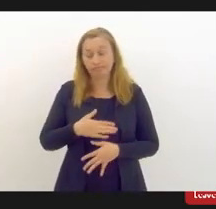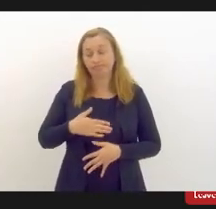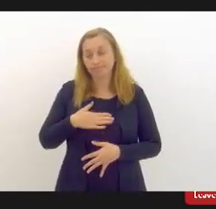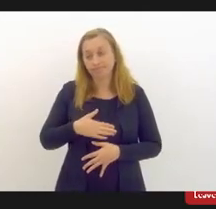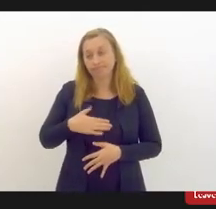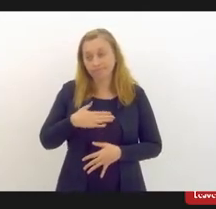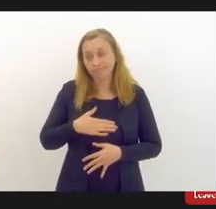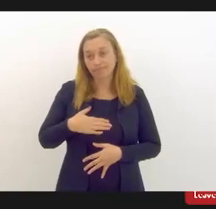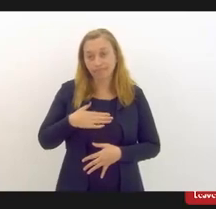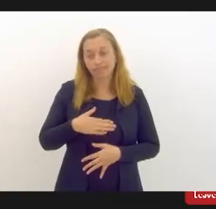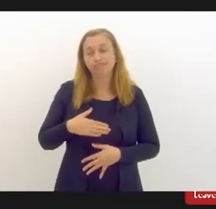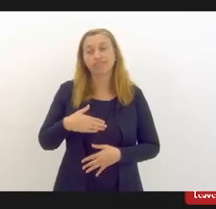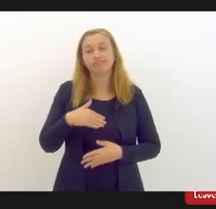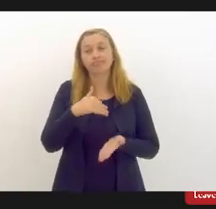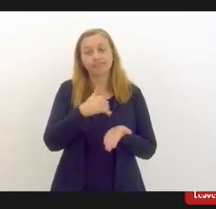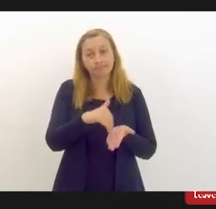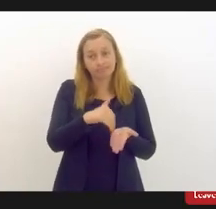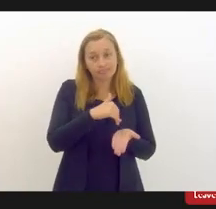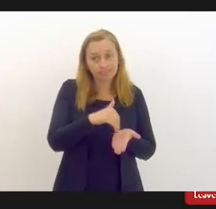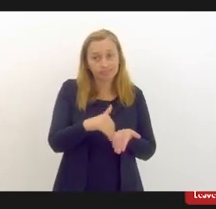muito que o secretário